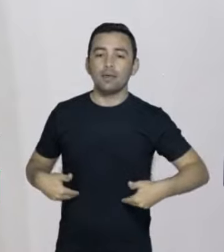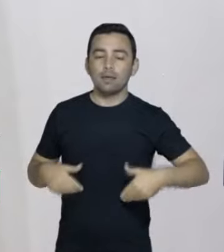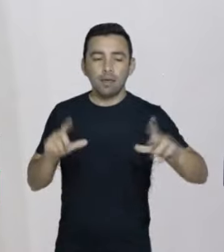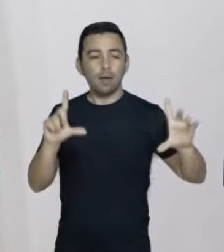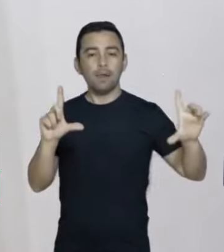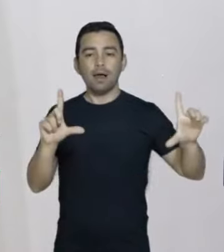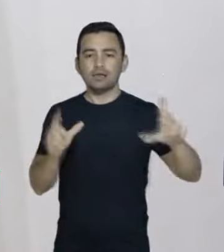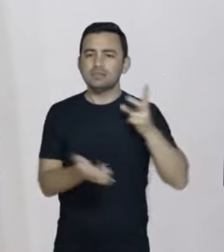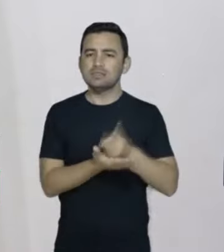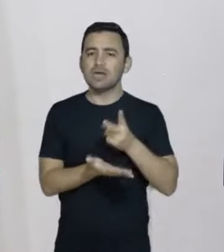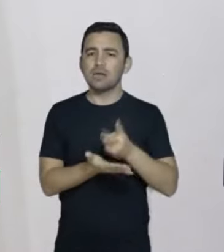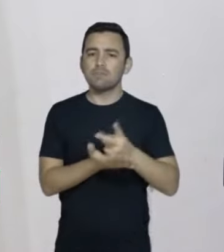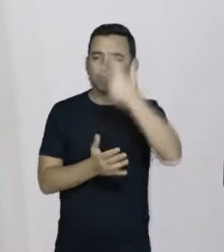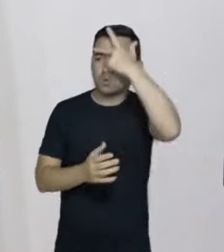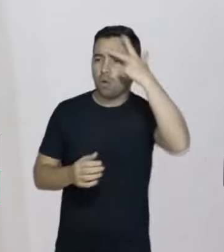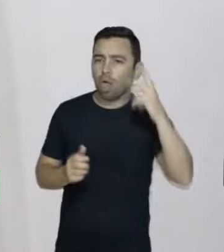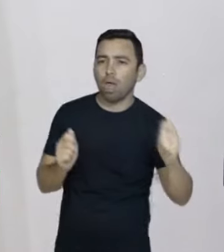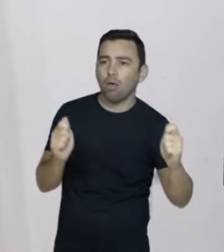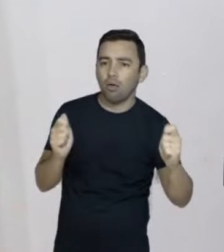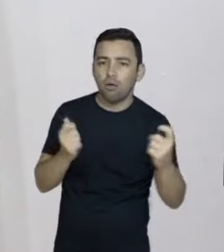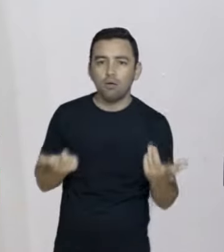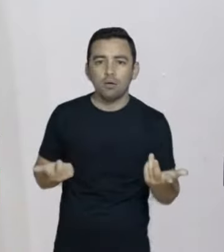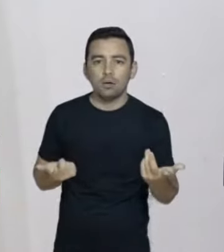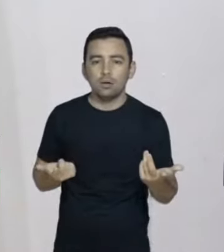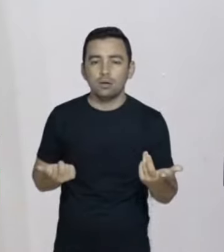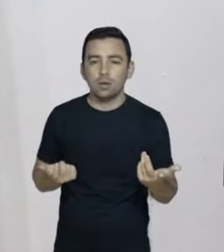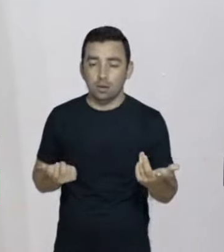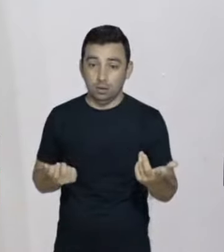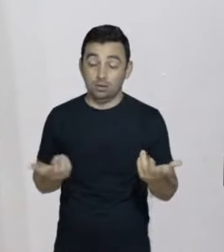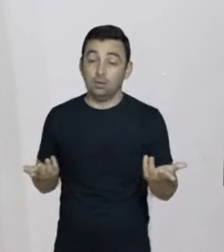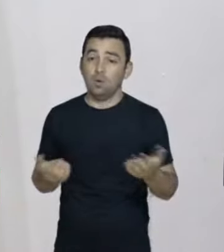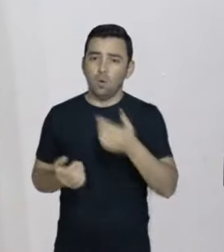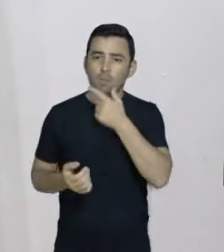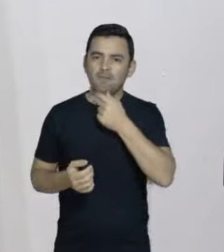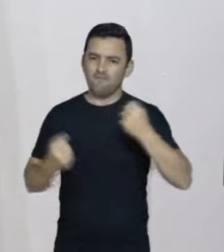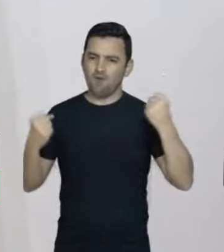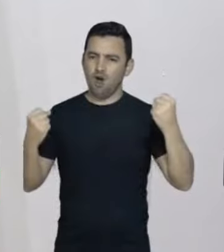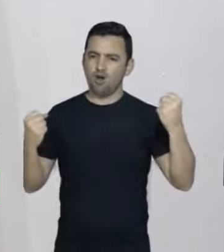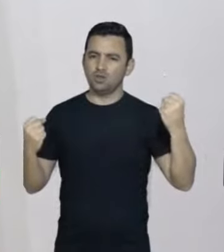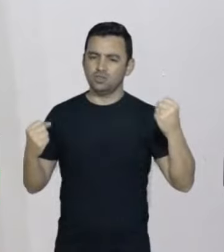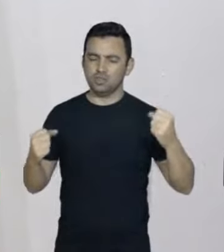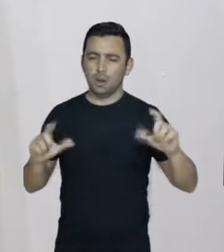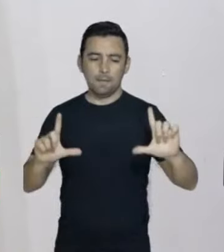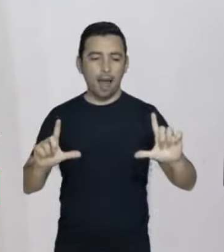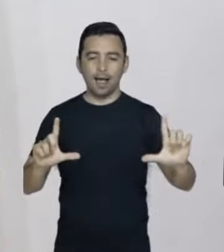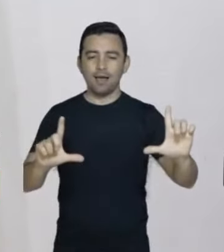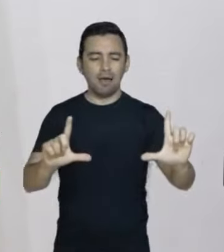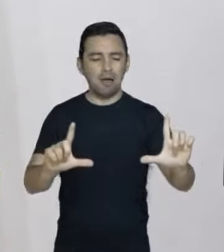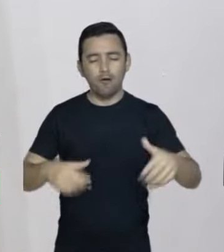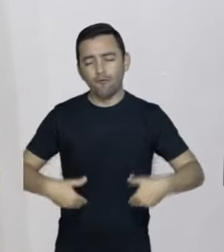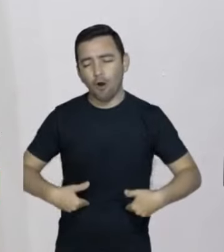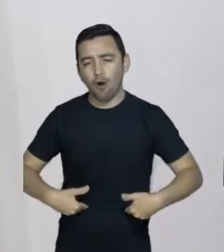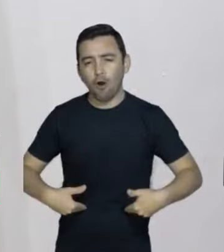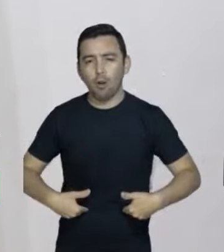assim. Aquela mão parece um tijolo de 6 furos de cada lado, e o cara andando, ele faz uma cara, parece